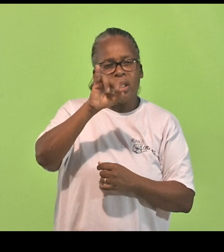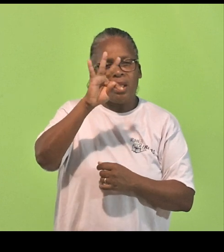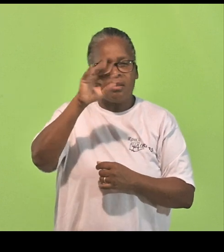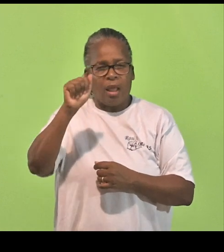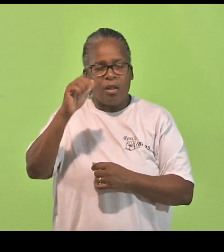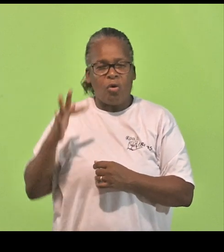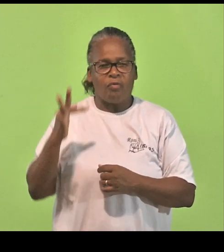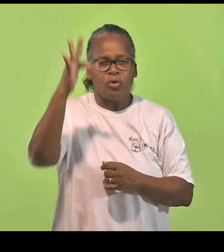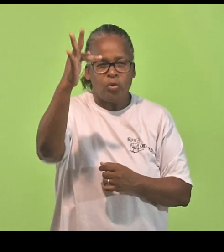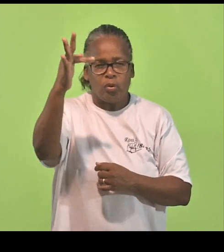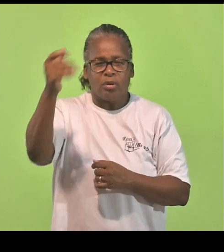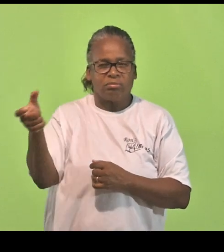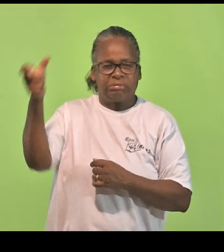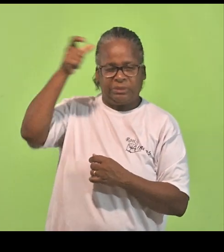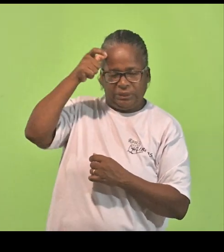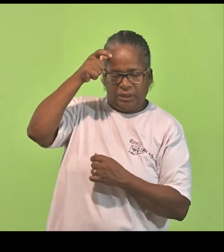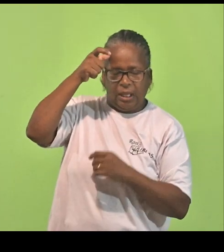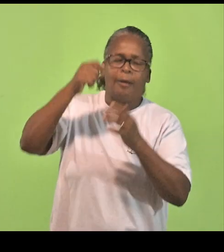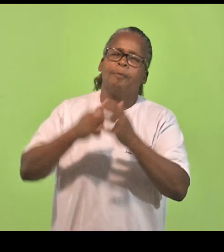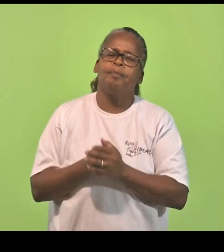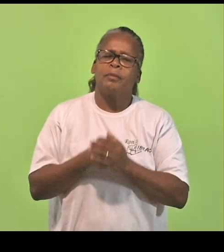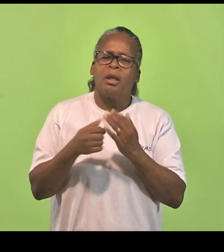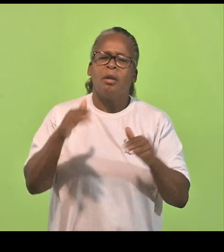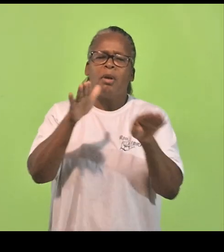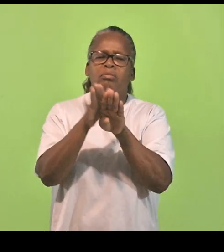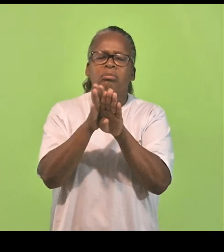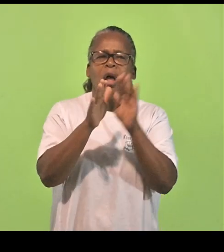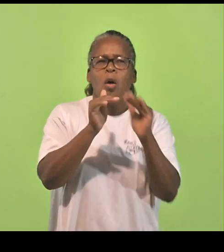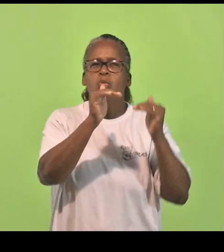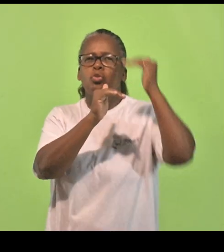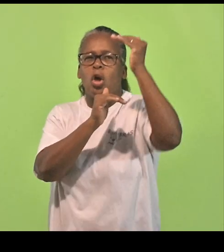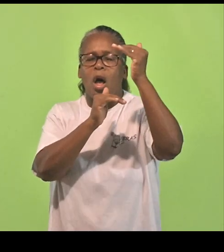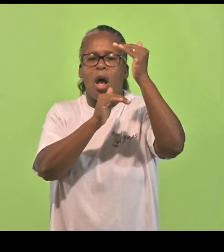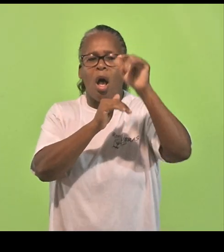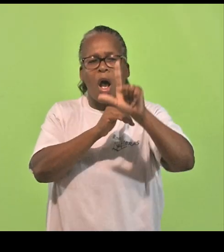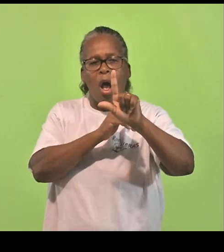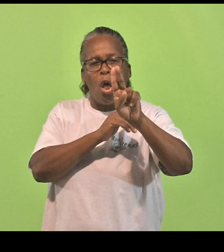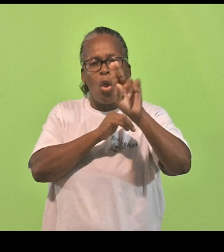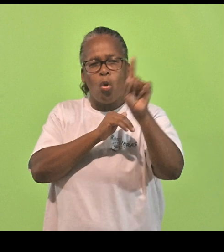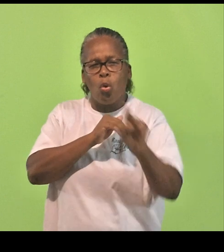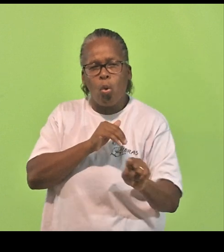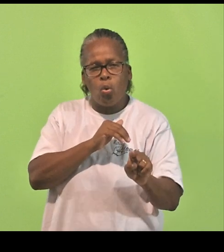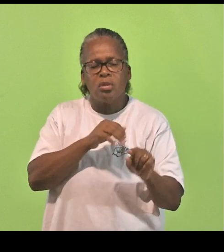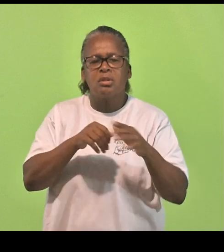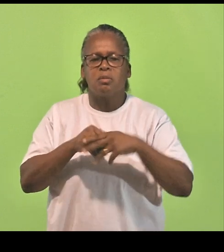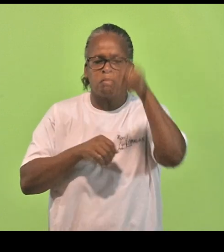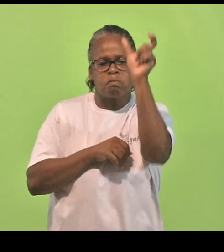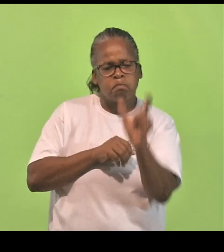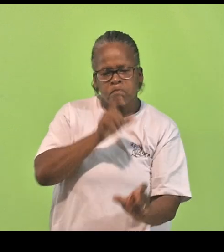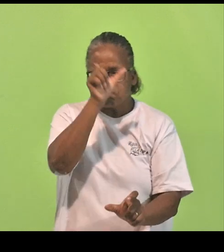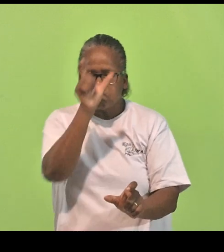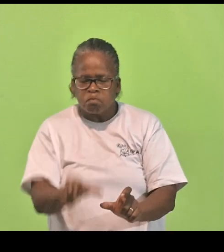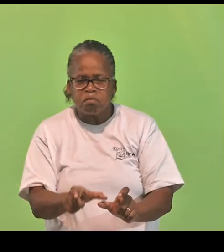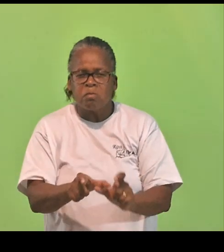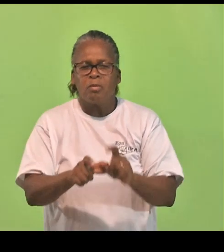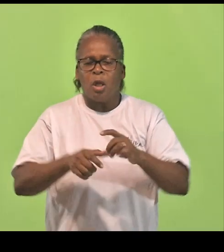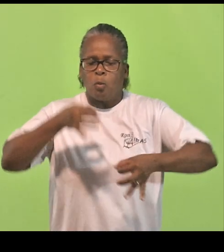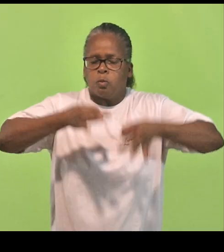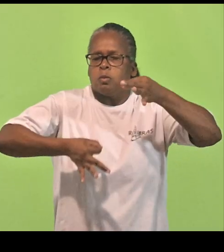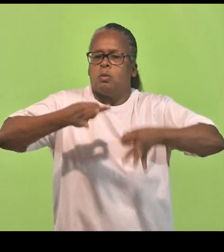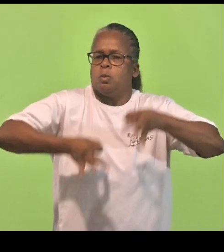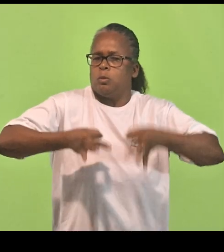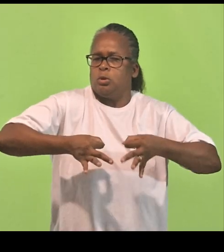milênio. O Lineamento Universal Superior, Luz, era uma instituição social com estatuto e formalização